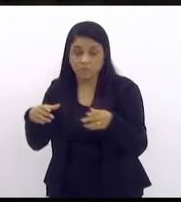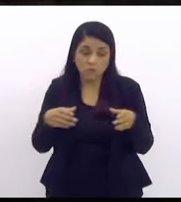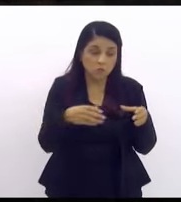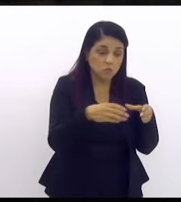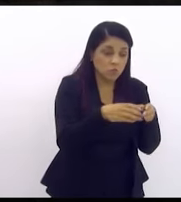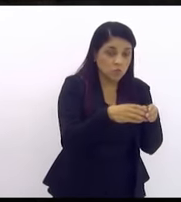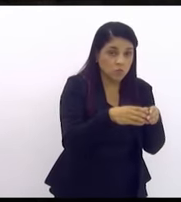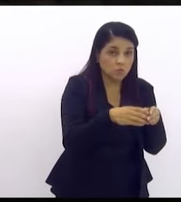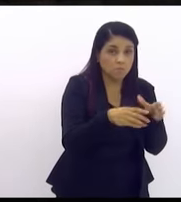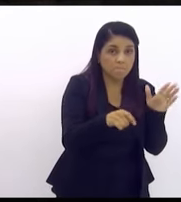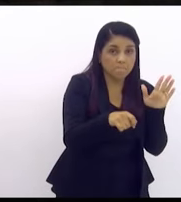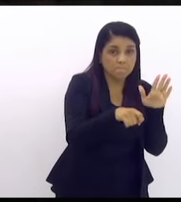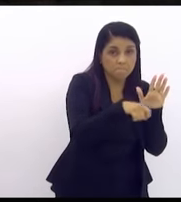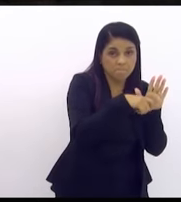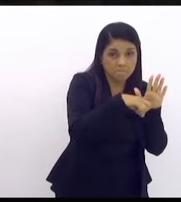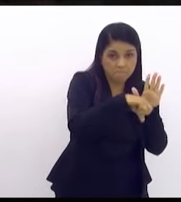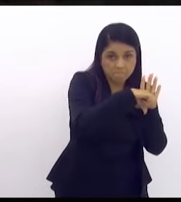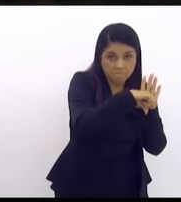1.413,